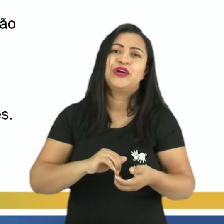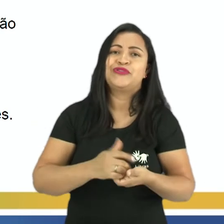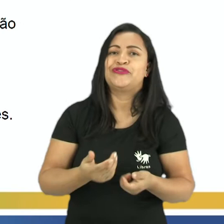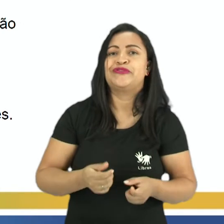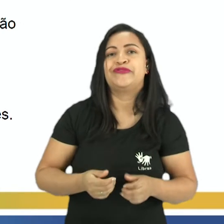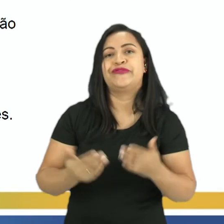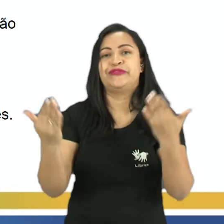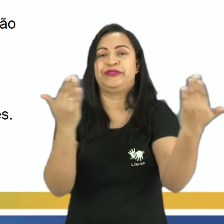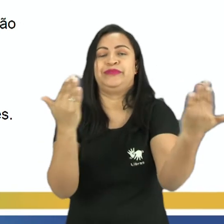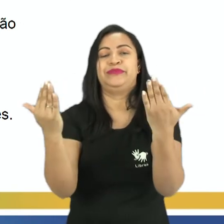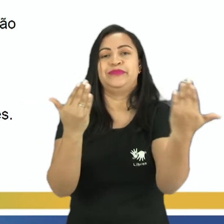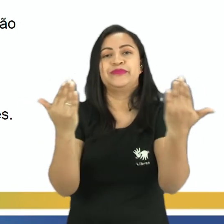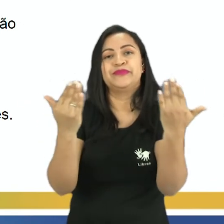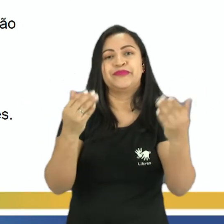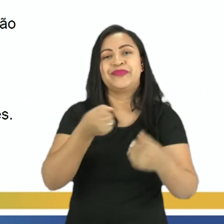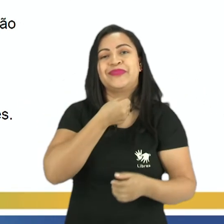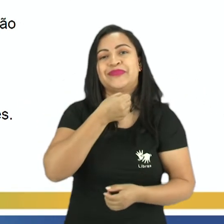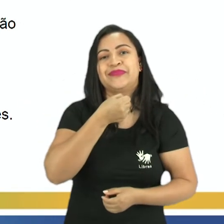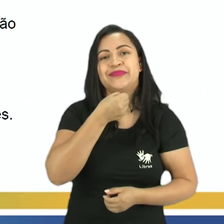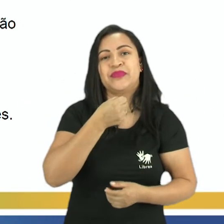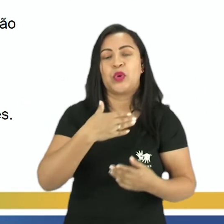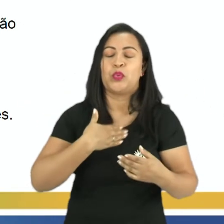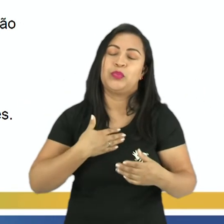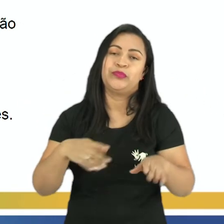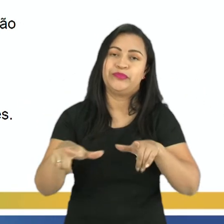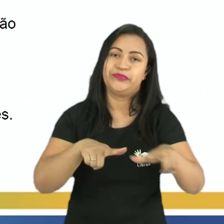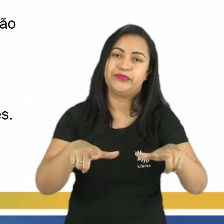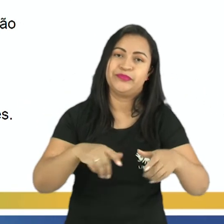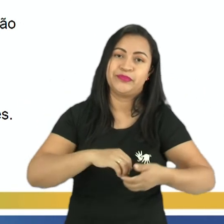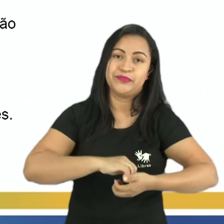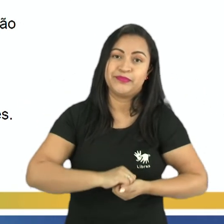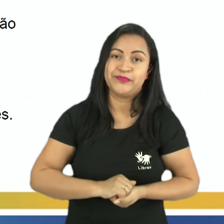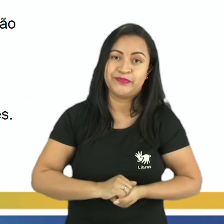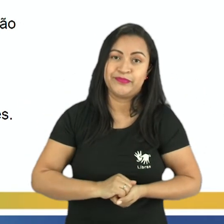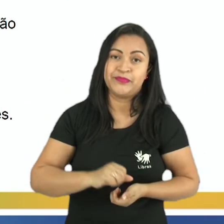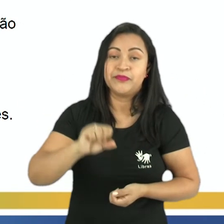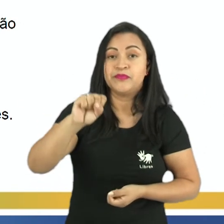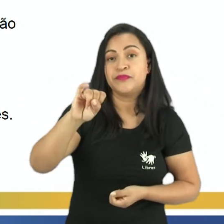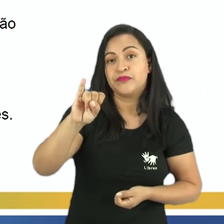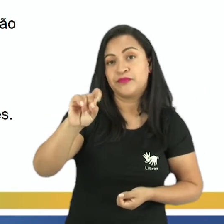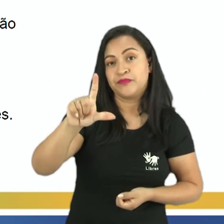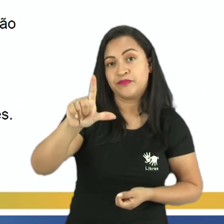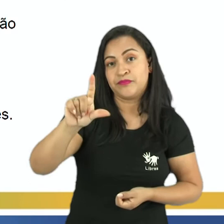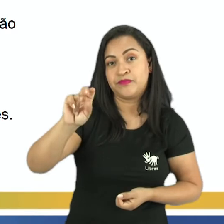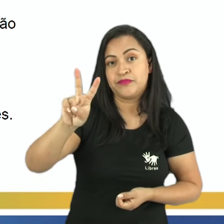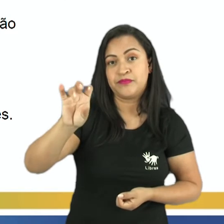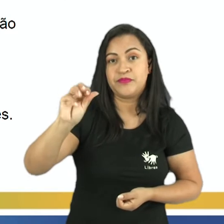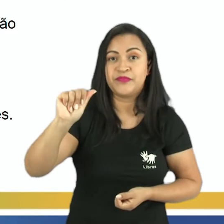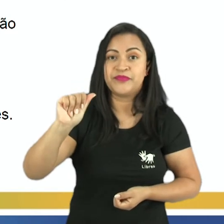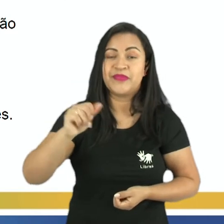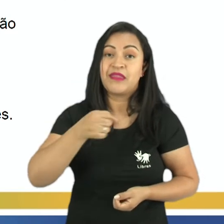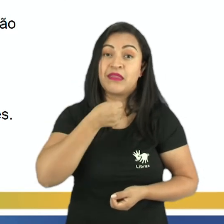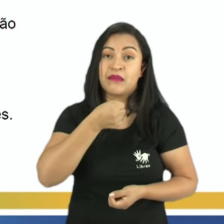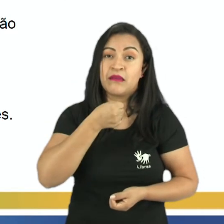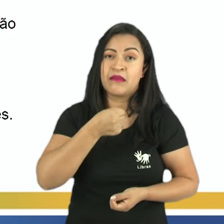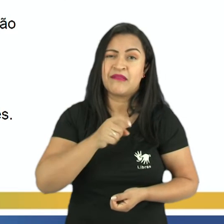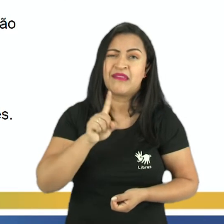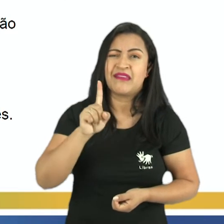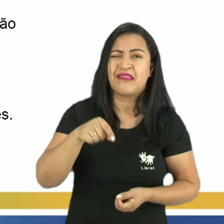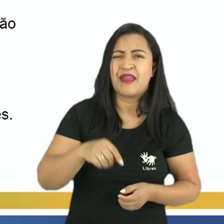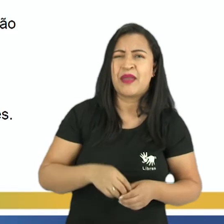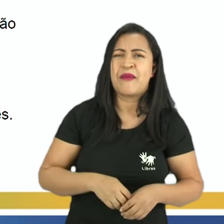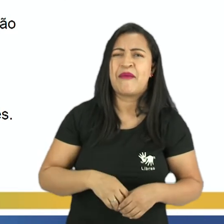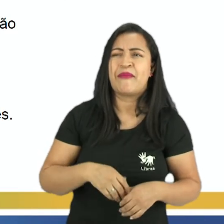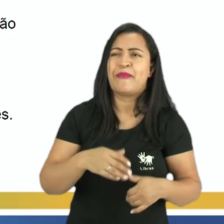comparar agora com essa sua entrevista com o meu trabalho, vai? Silvia: a minha entrevista é uma frescura? O